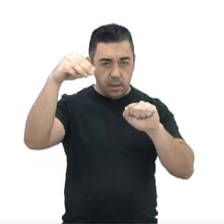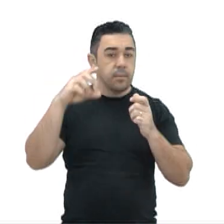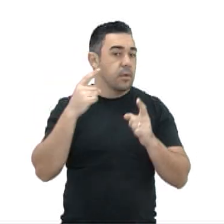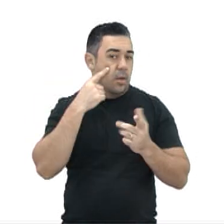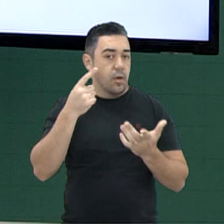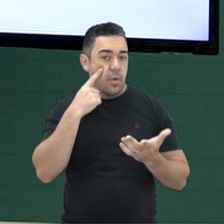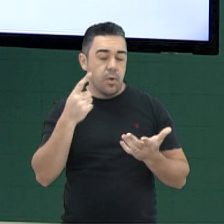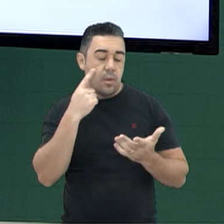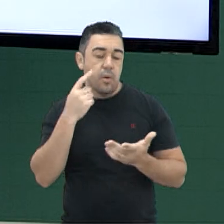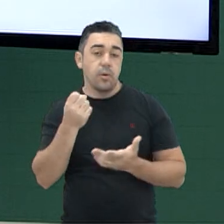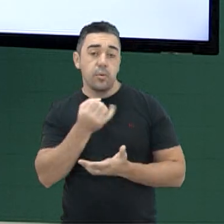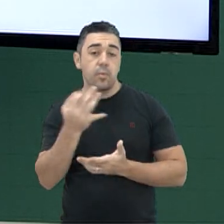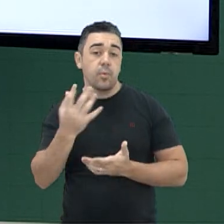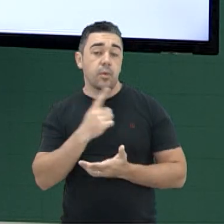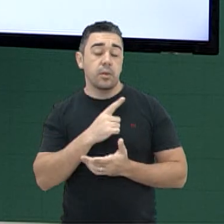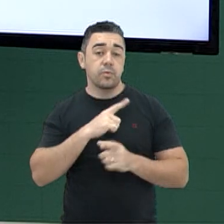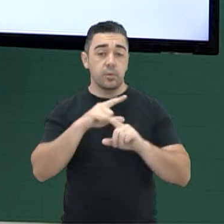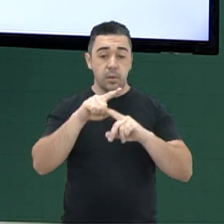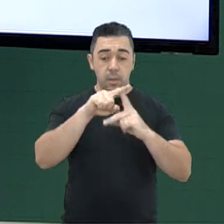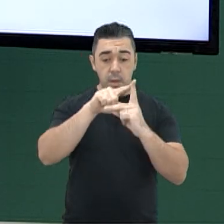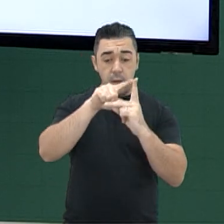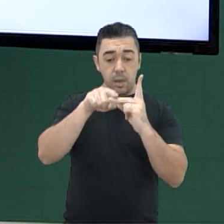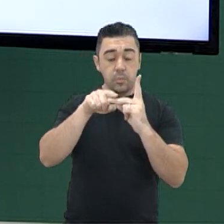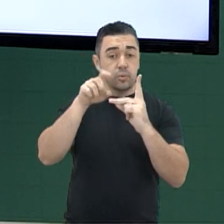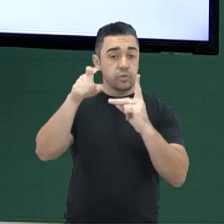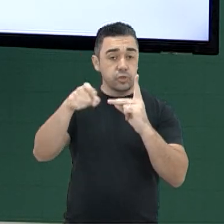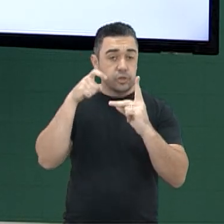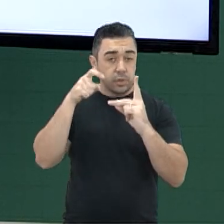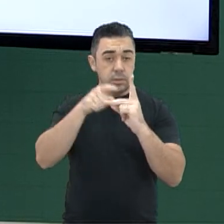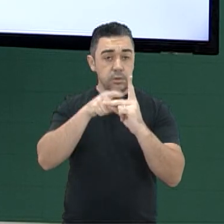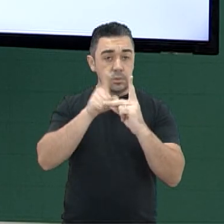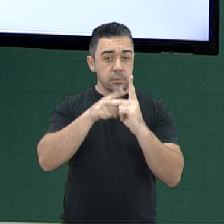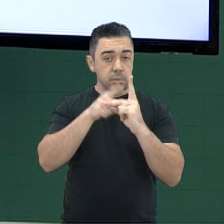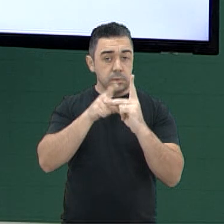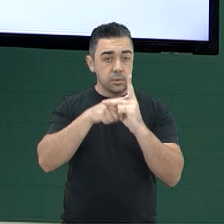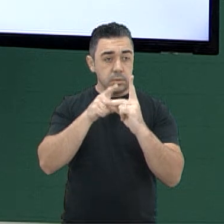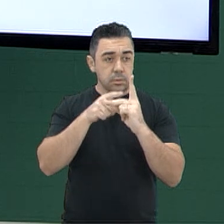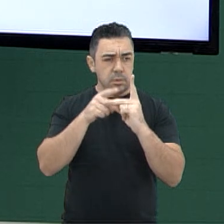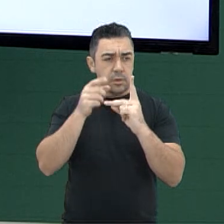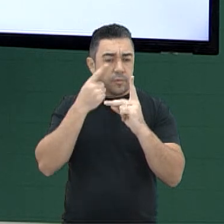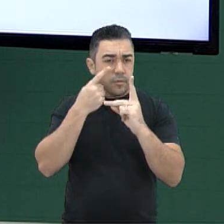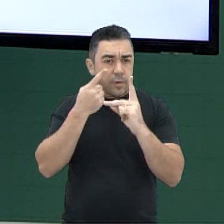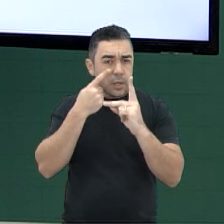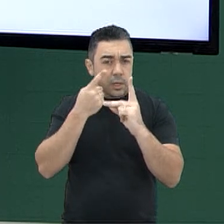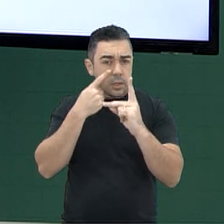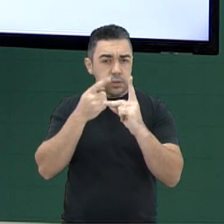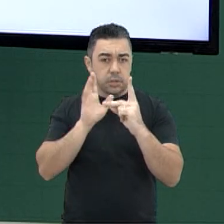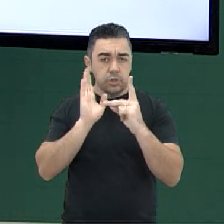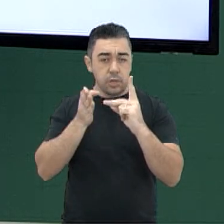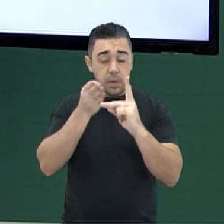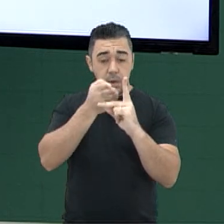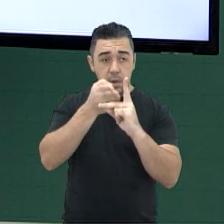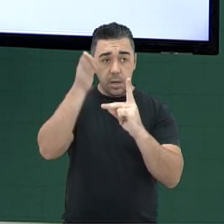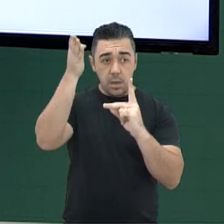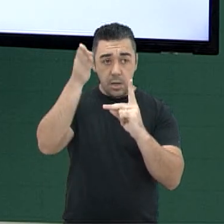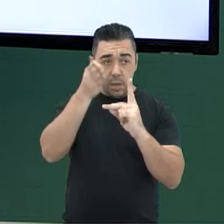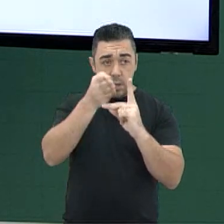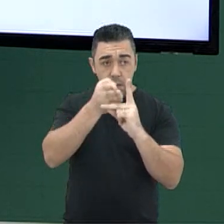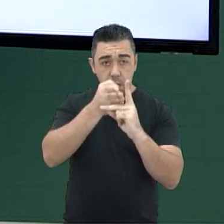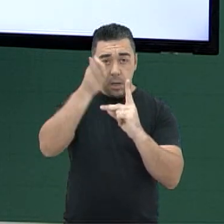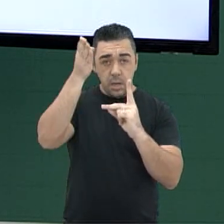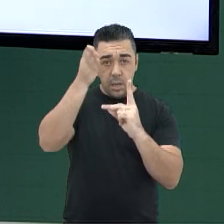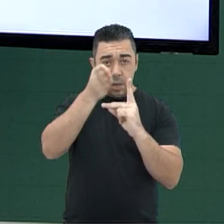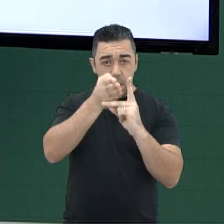o valor do ângulo X nesse triângulo. Então, vejam que ao traçar essa